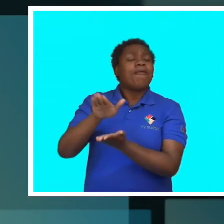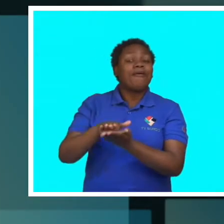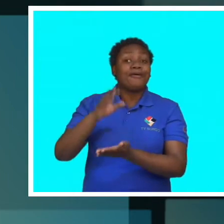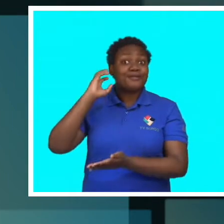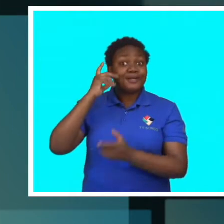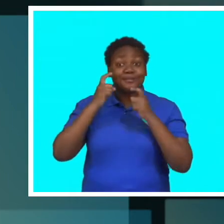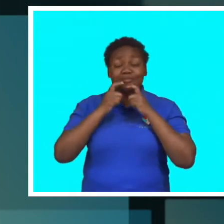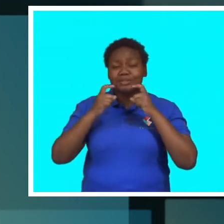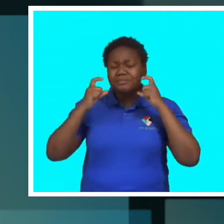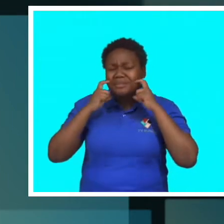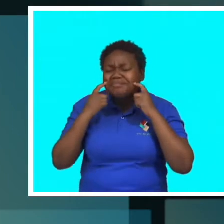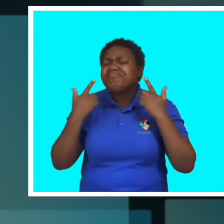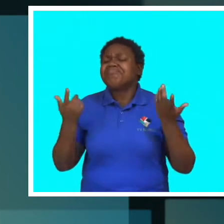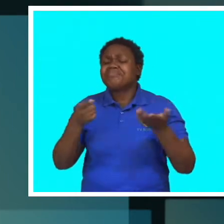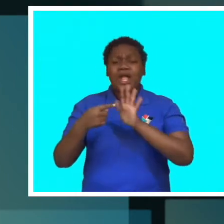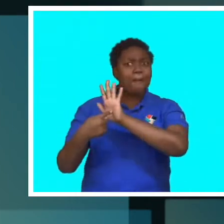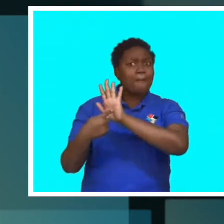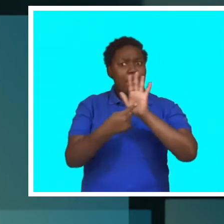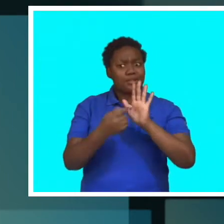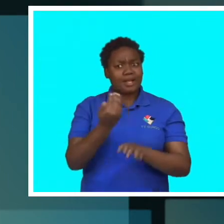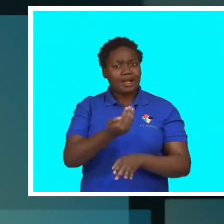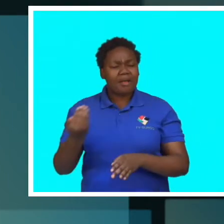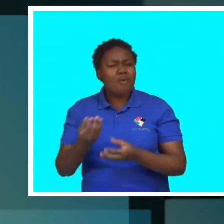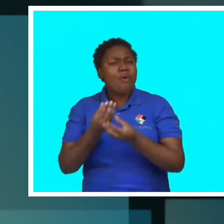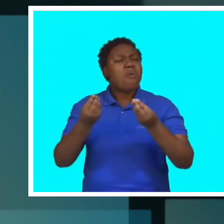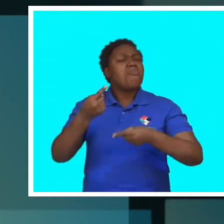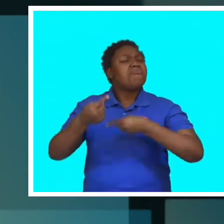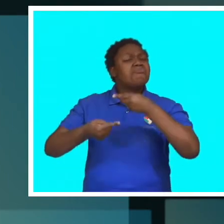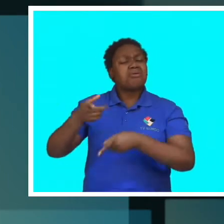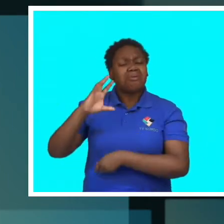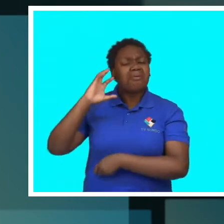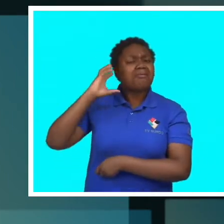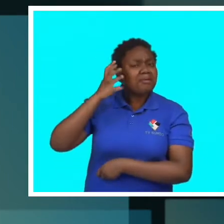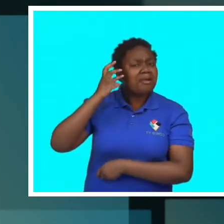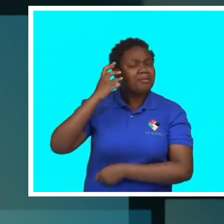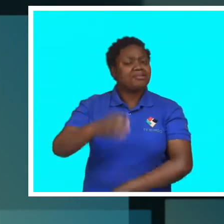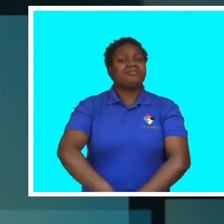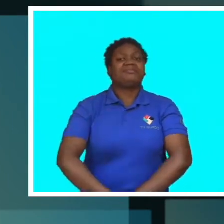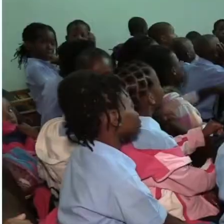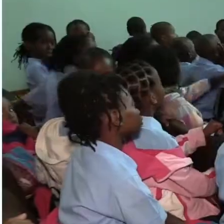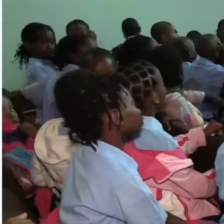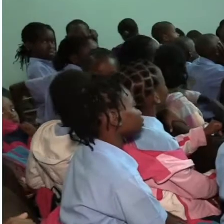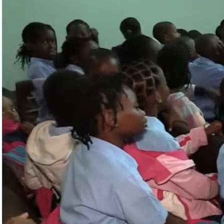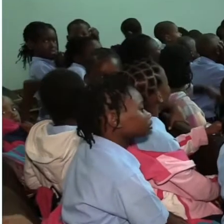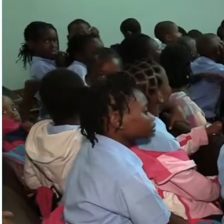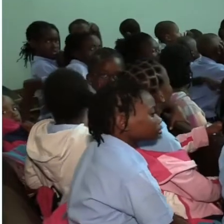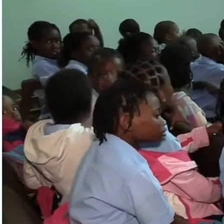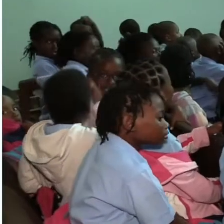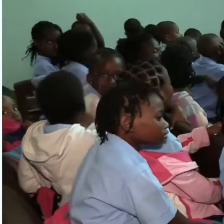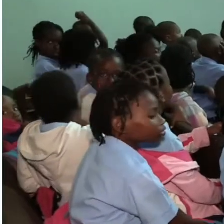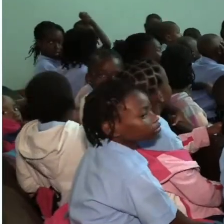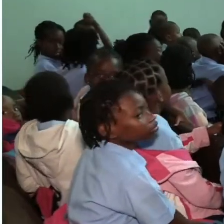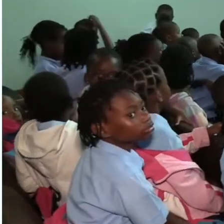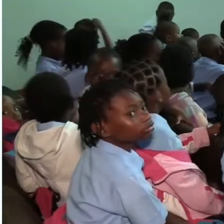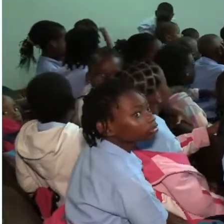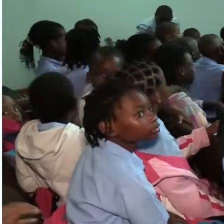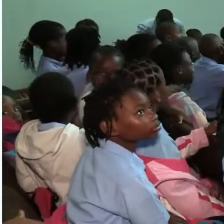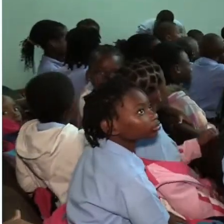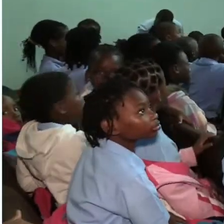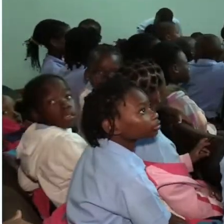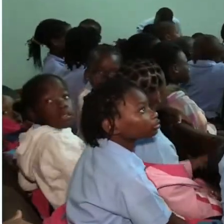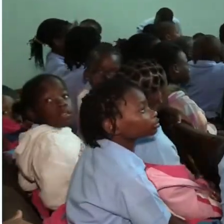especial número 1 visitaram as instalações da Rádio Moçambique em Maputo. O objetivo foi mostrar aos petizes